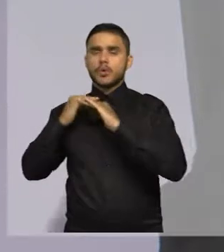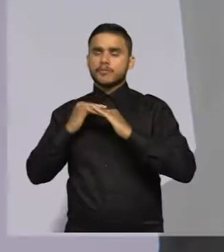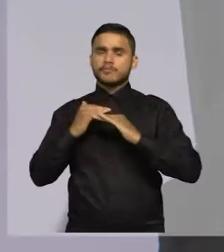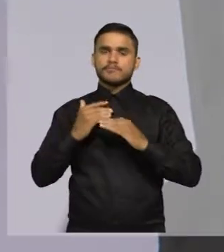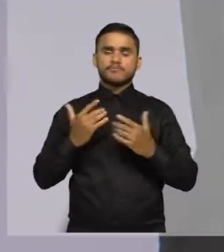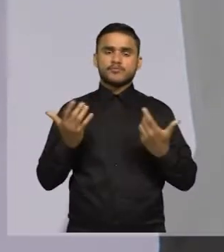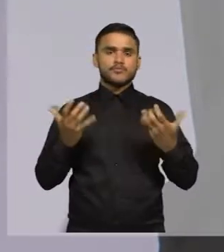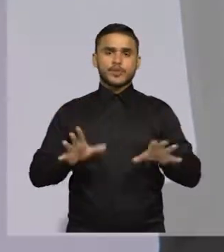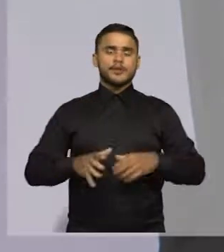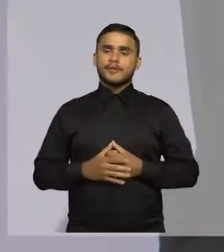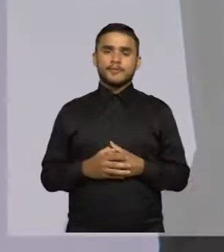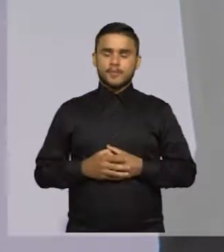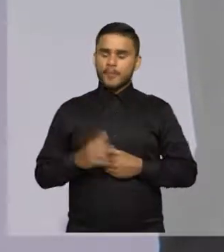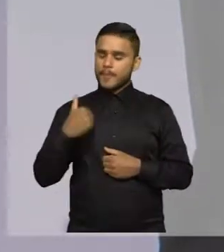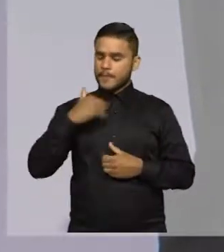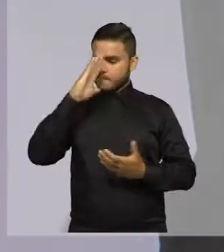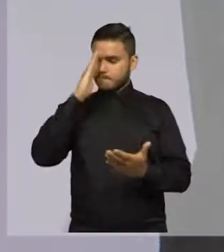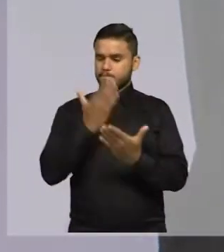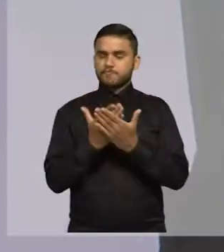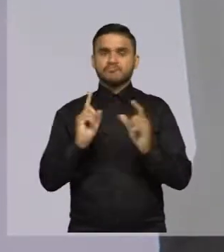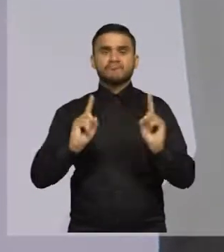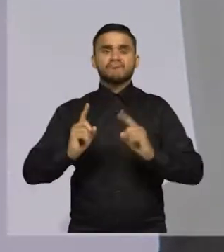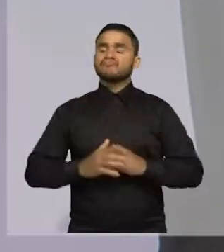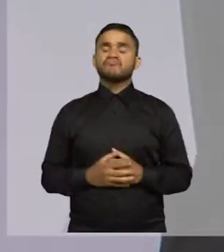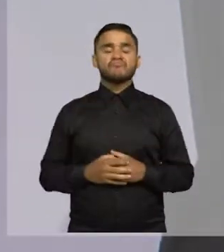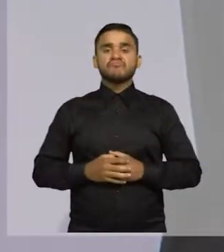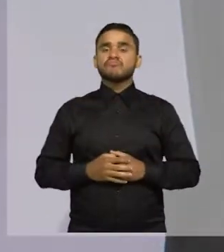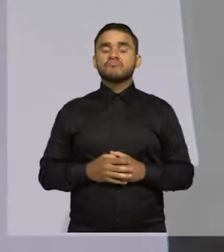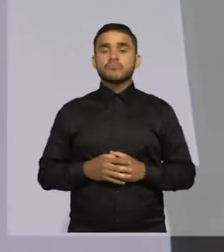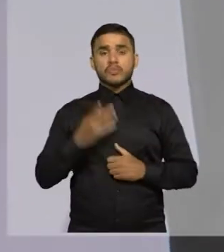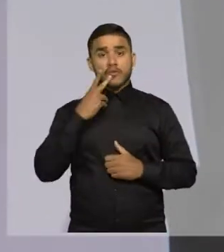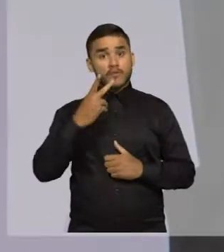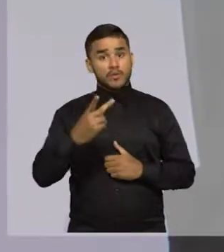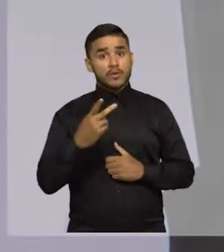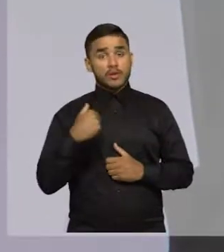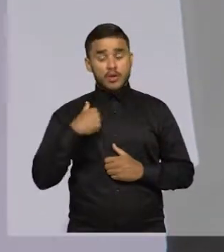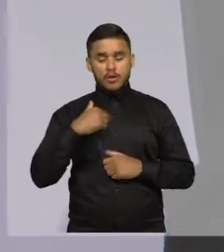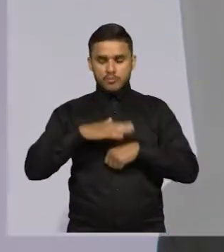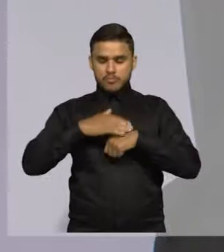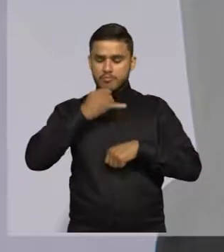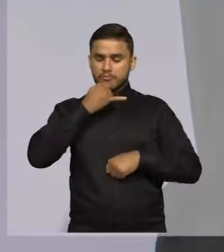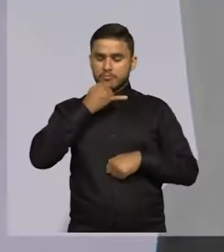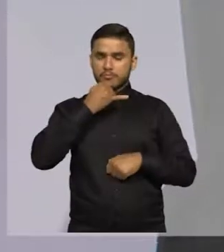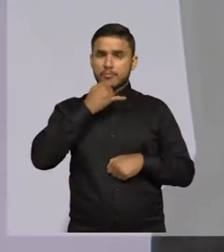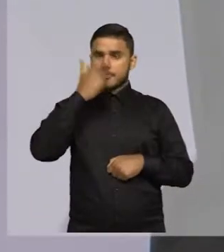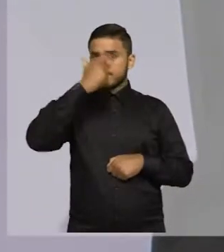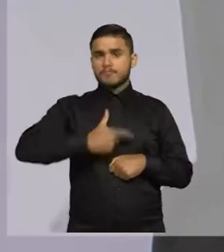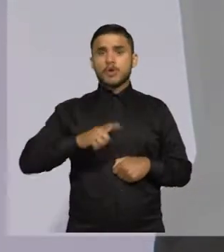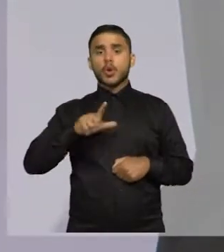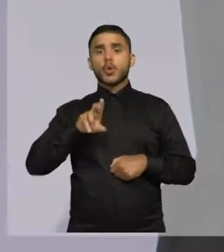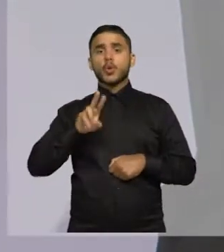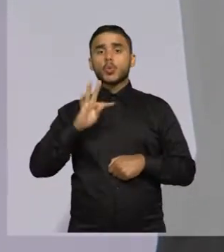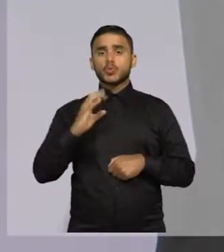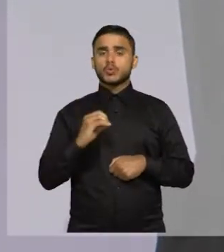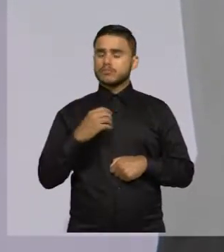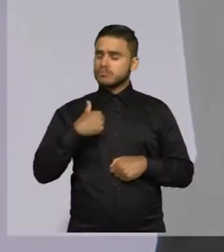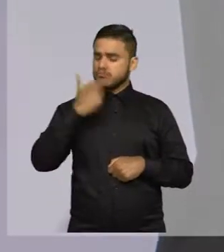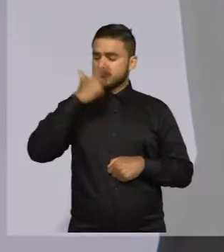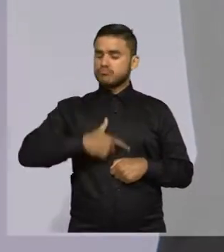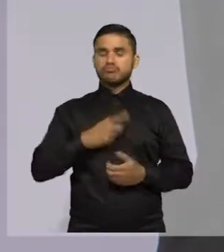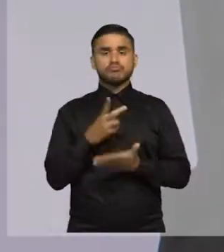nacional, mas eu não acredito, sinceramente não acredito. Daí porque eu disse no outro bloco que estava de luto e continuava de